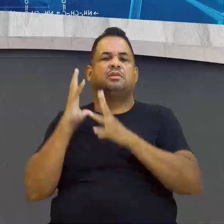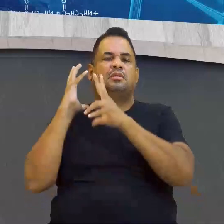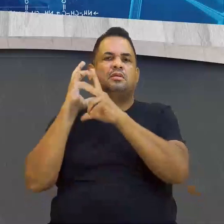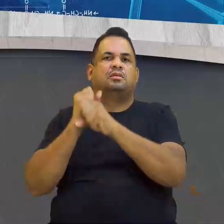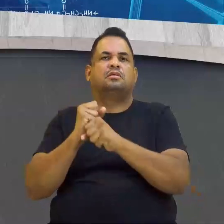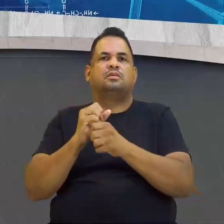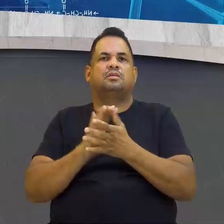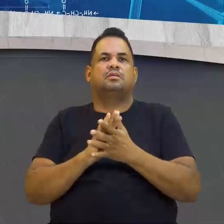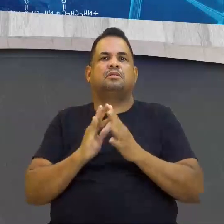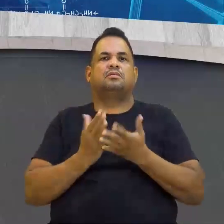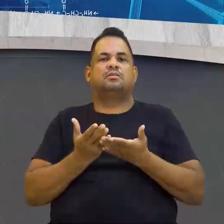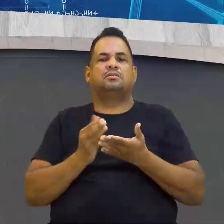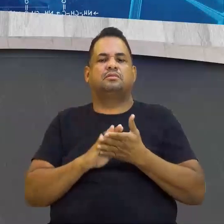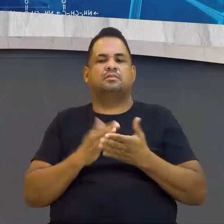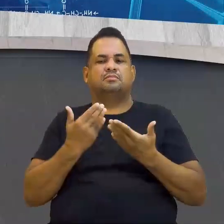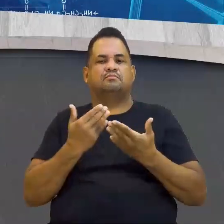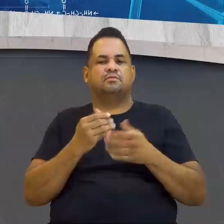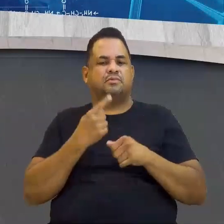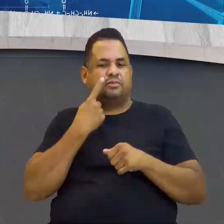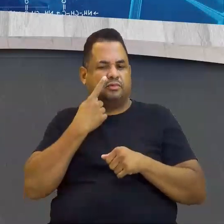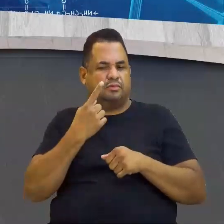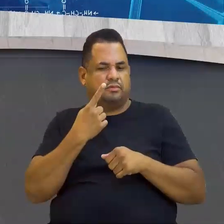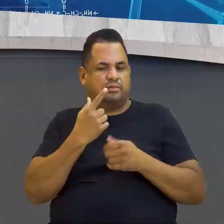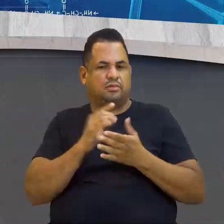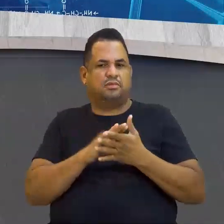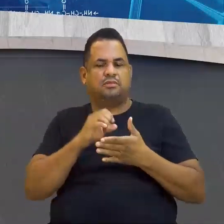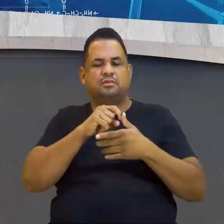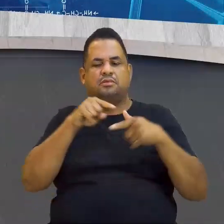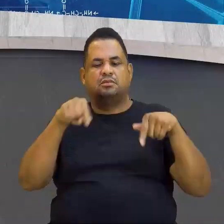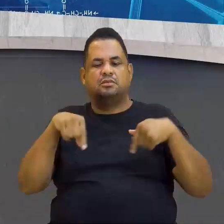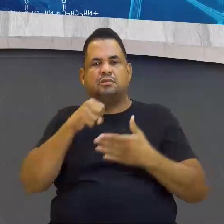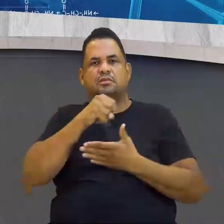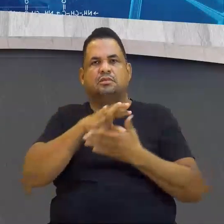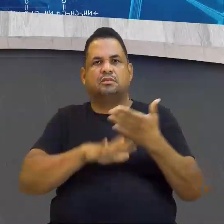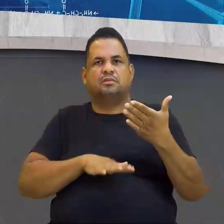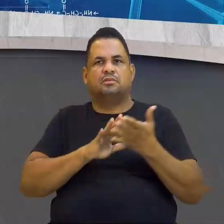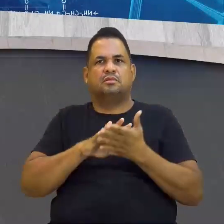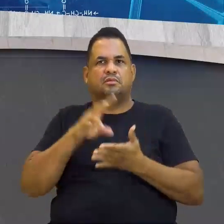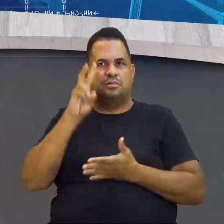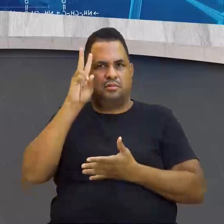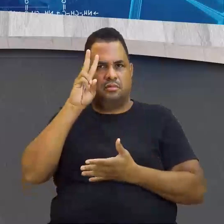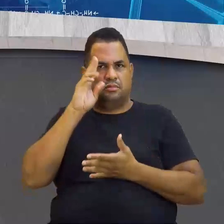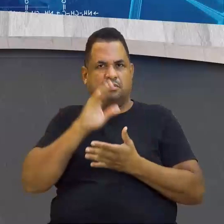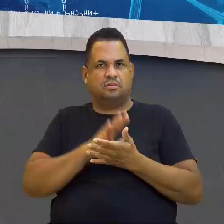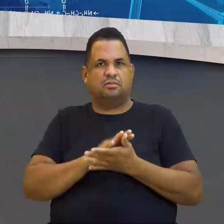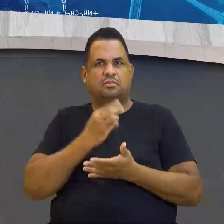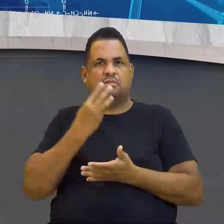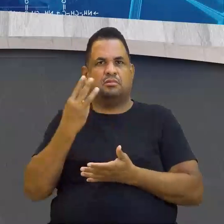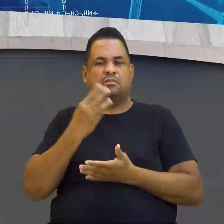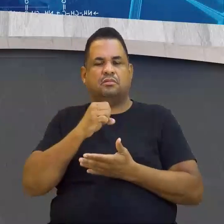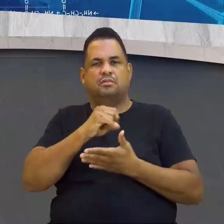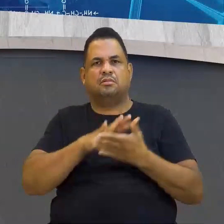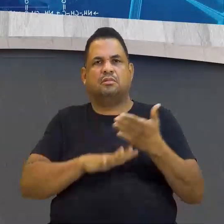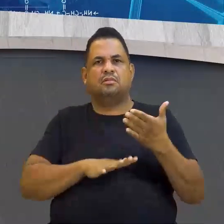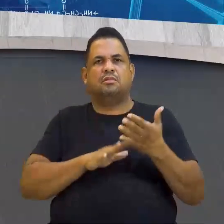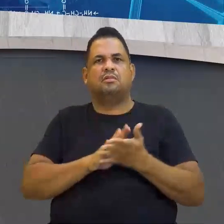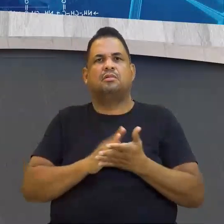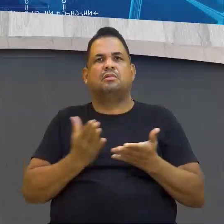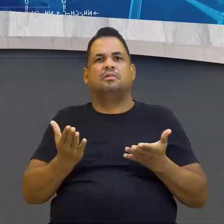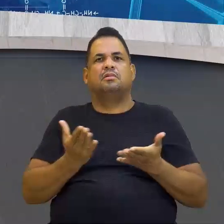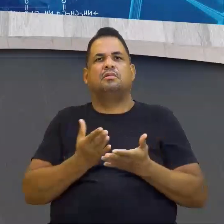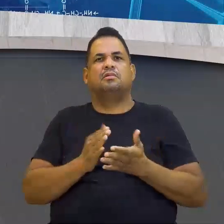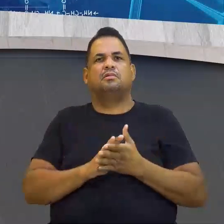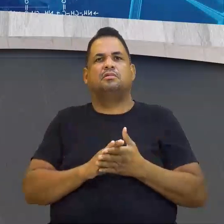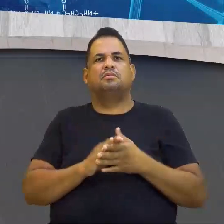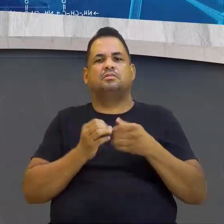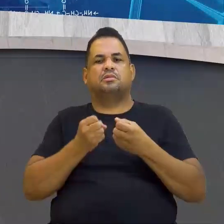gente testar vocês aí na nossa atividade de sala, né? Lembram lá, são 3 questões que vão estar